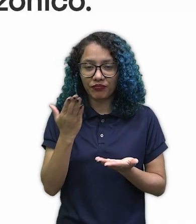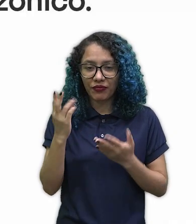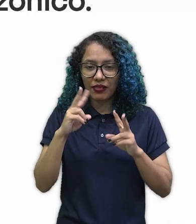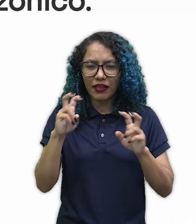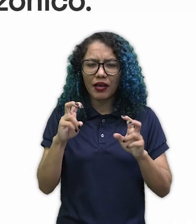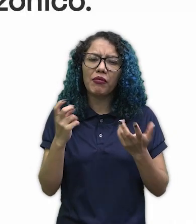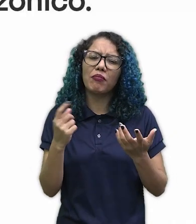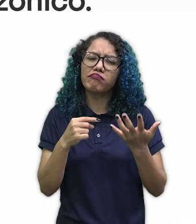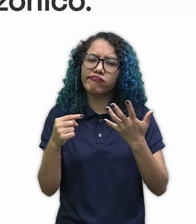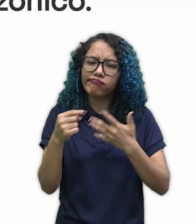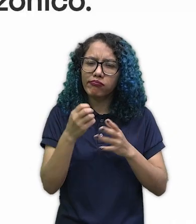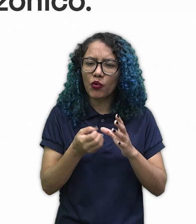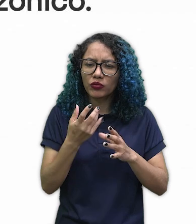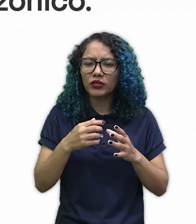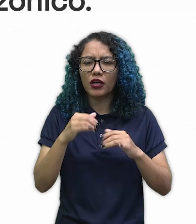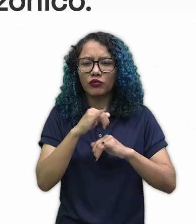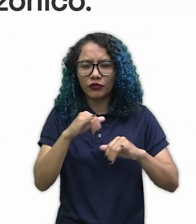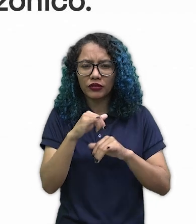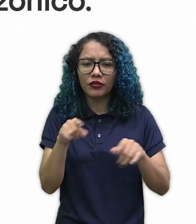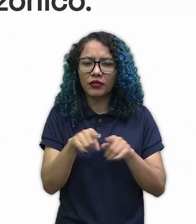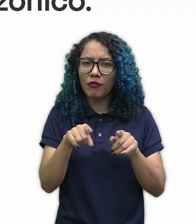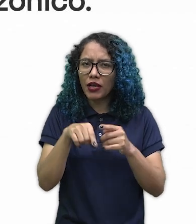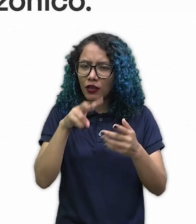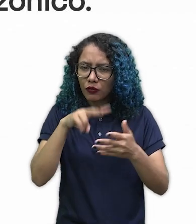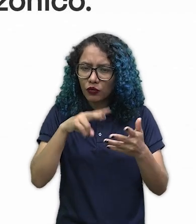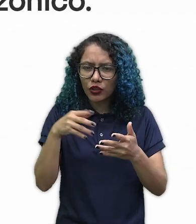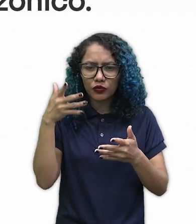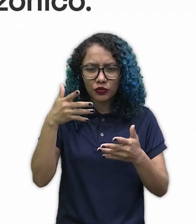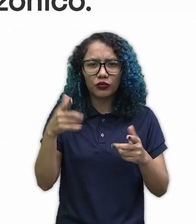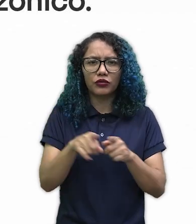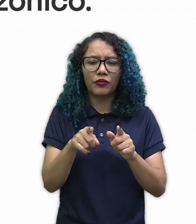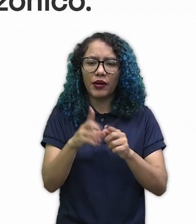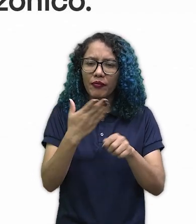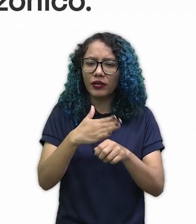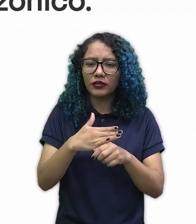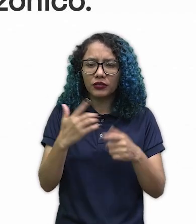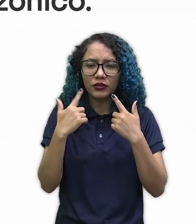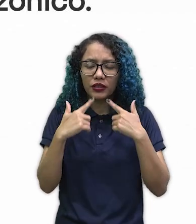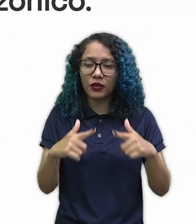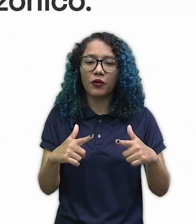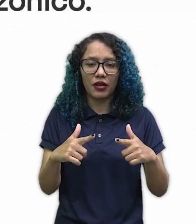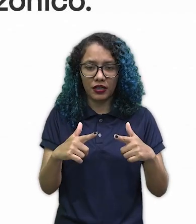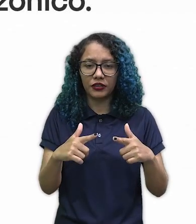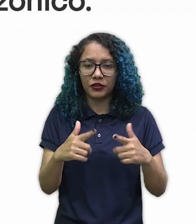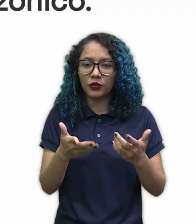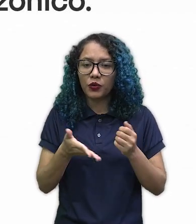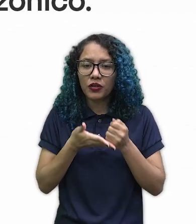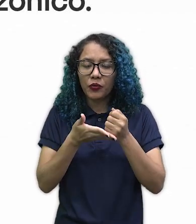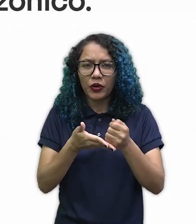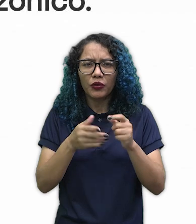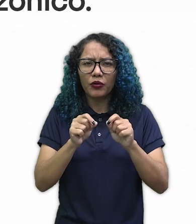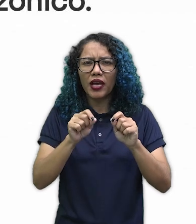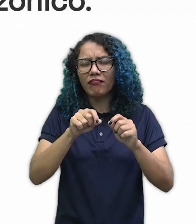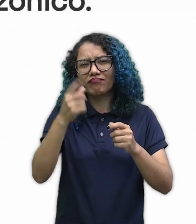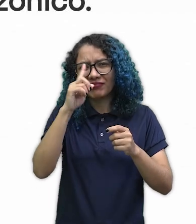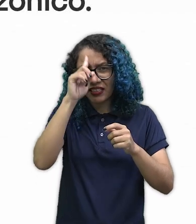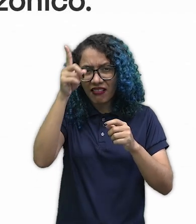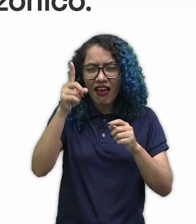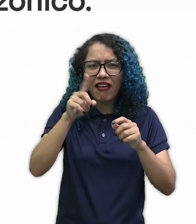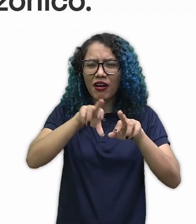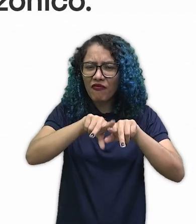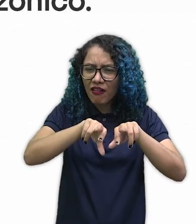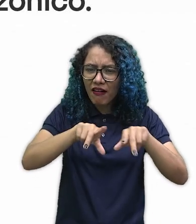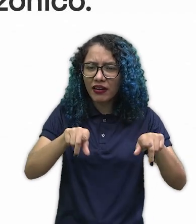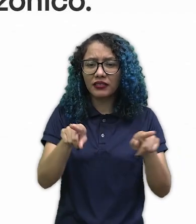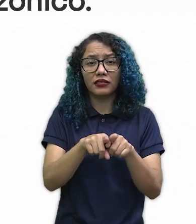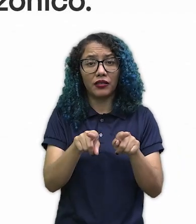conhecimento Condições de Produção, Circulação e Recepção de Discursos e Atos de Linguagem, contribuindo para